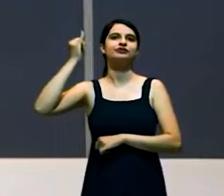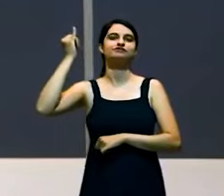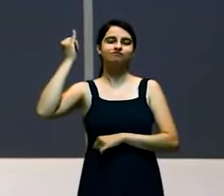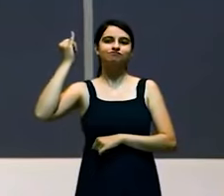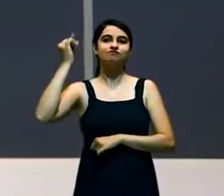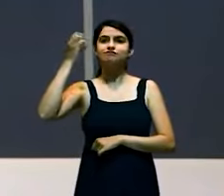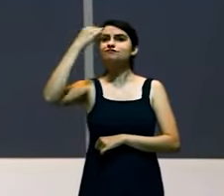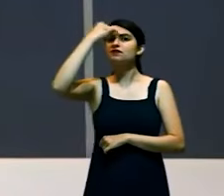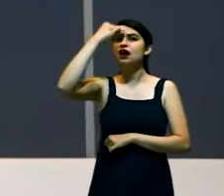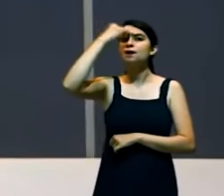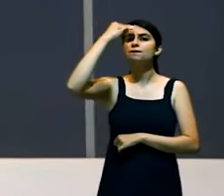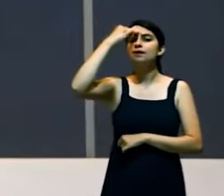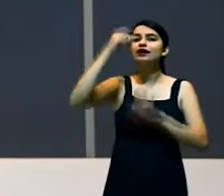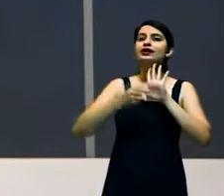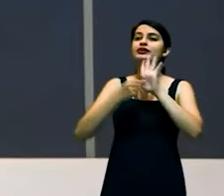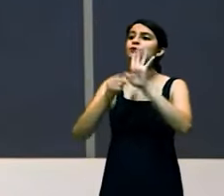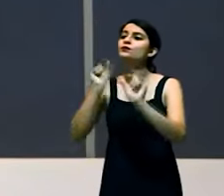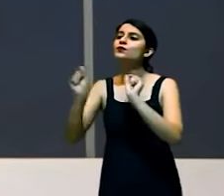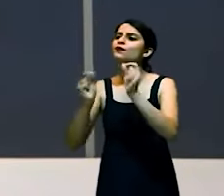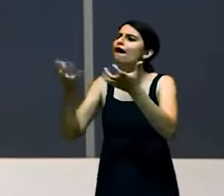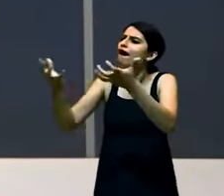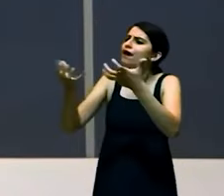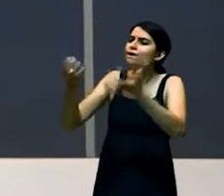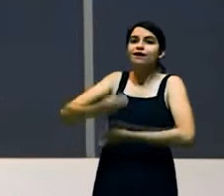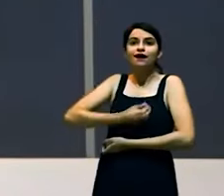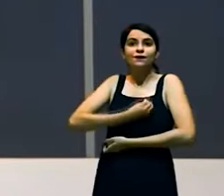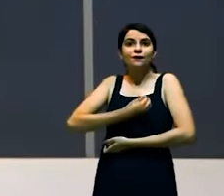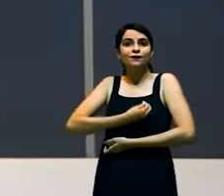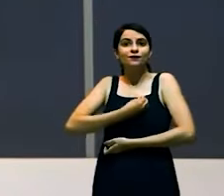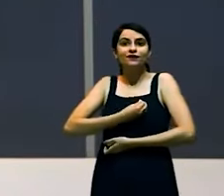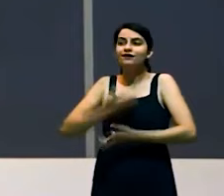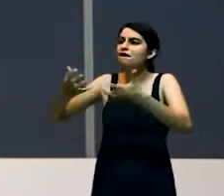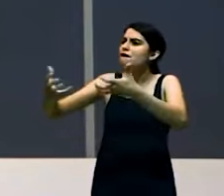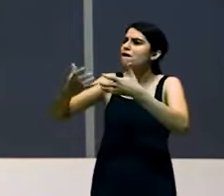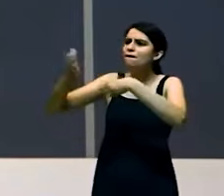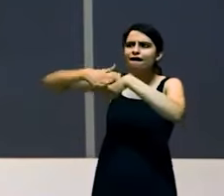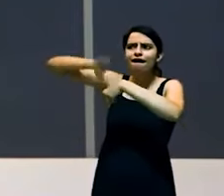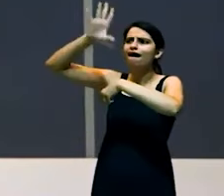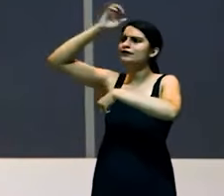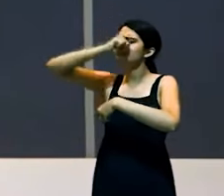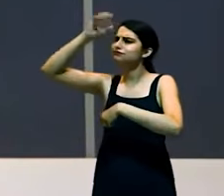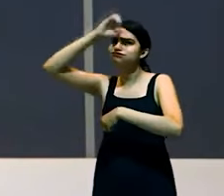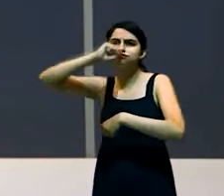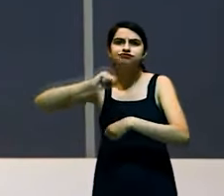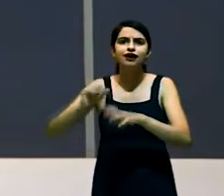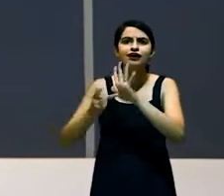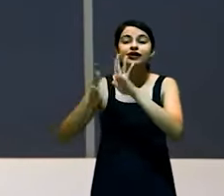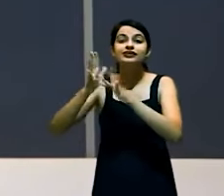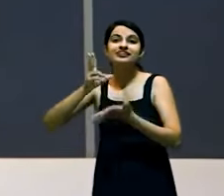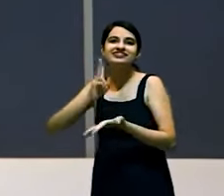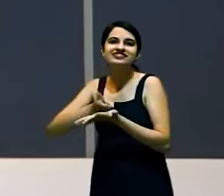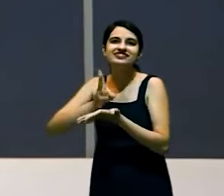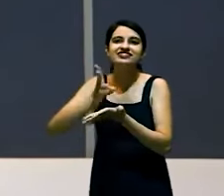Maria está dizendo o seguinte: eu quero ouvir, eu quero absorver, eu quero aproveitar esse momento. Jesus sempre falava